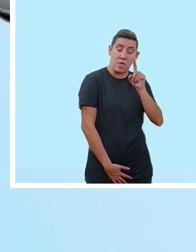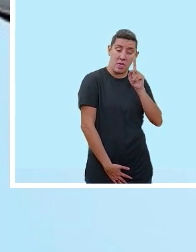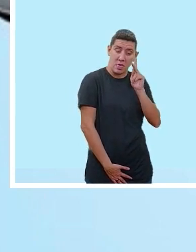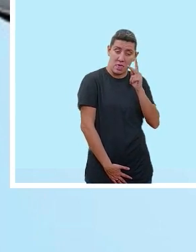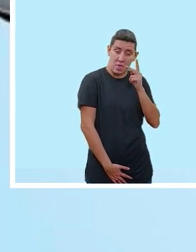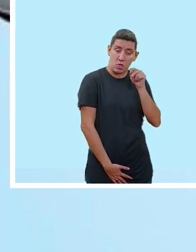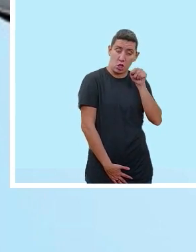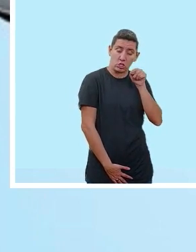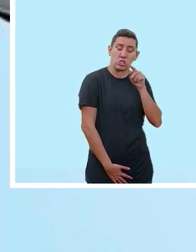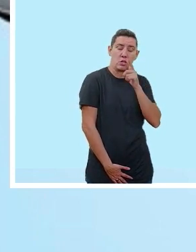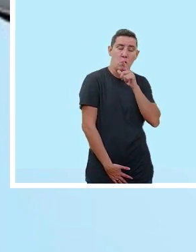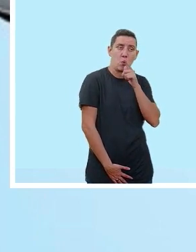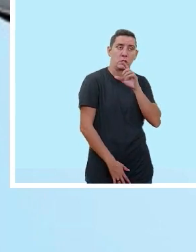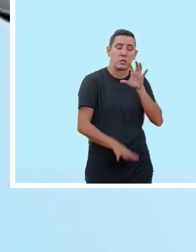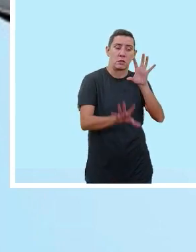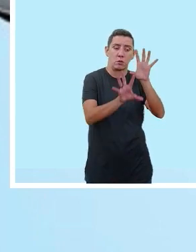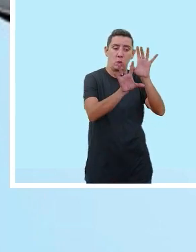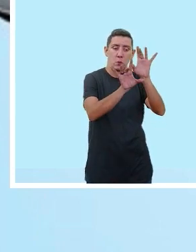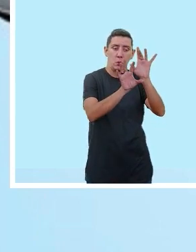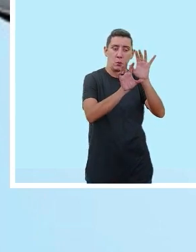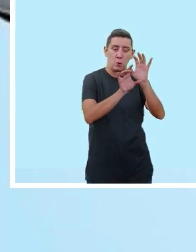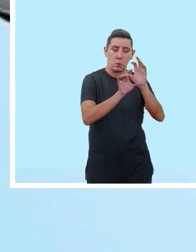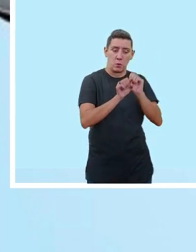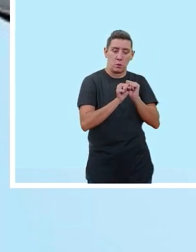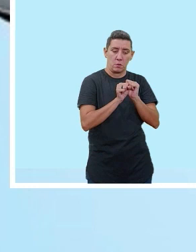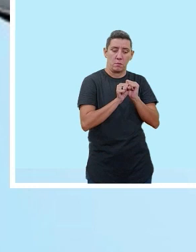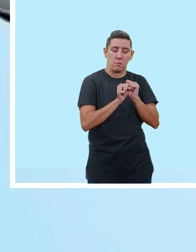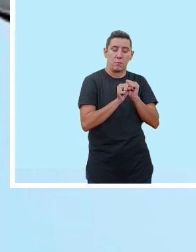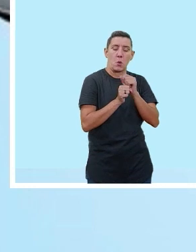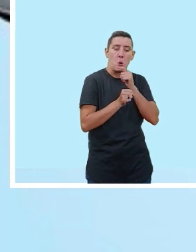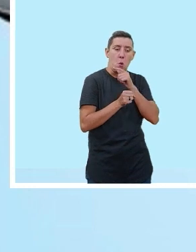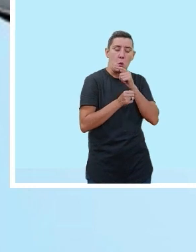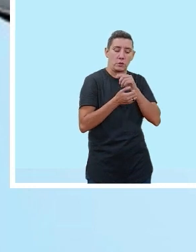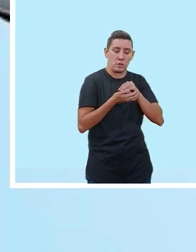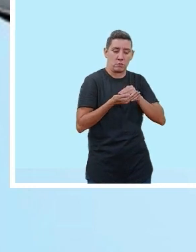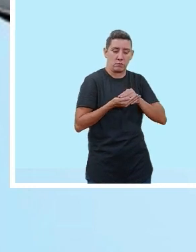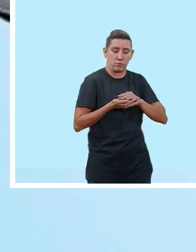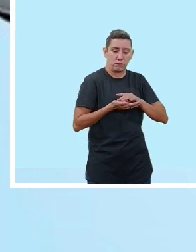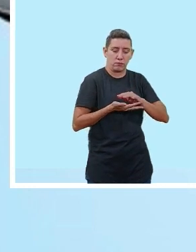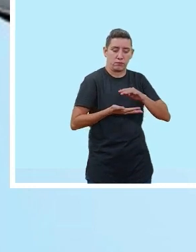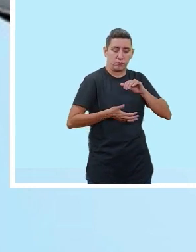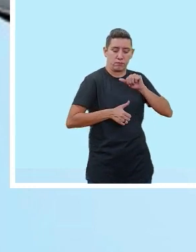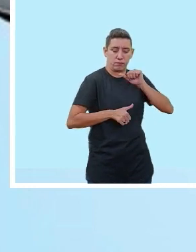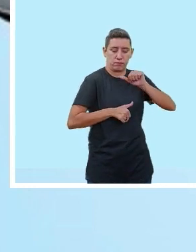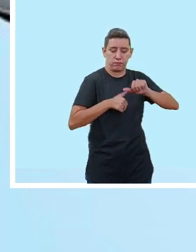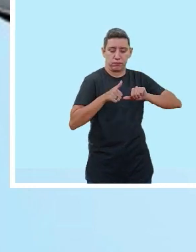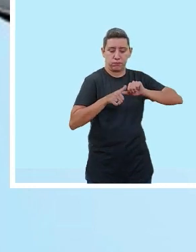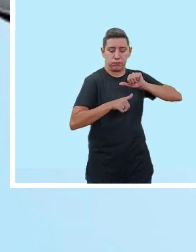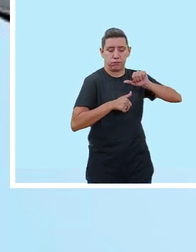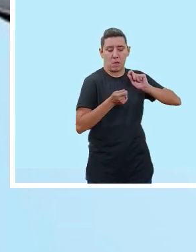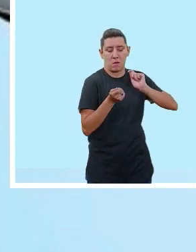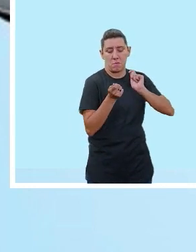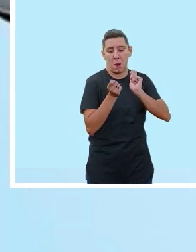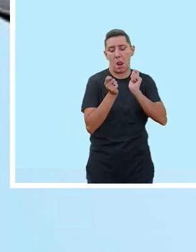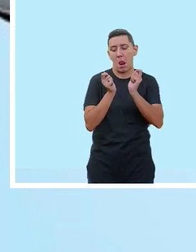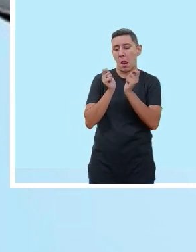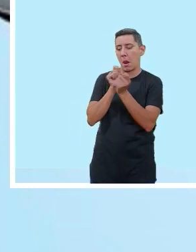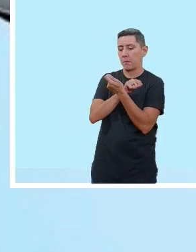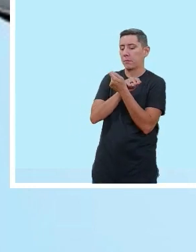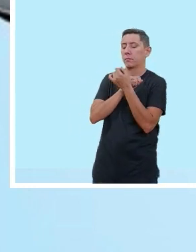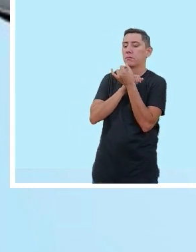hidrogênio, a gente pode armazenar parte dessa energia elétrica que é gerada de forma